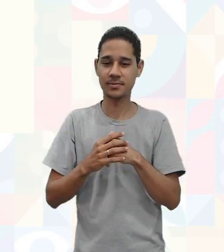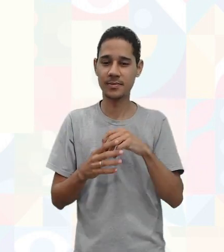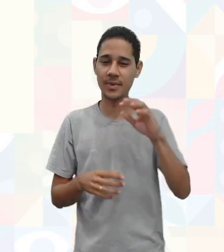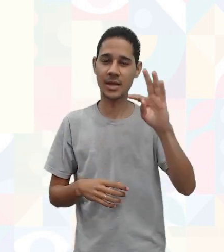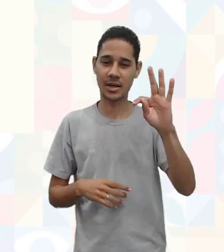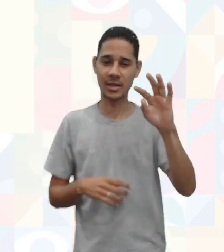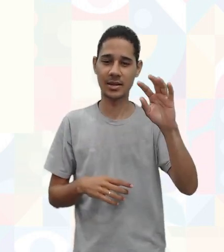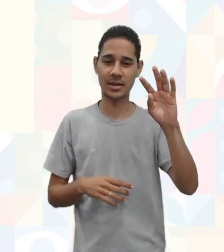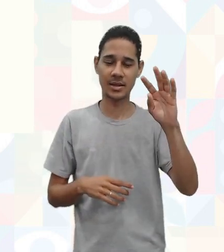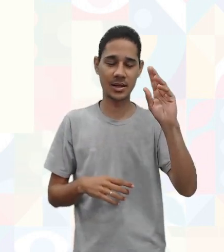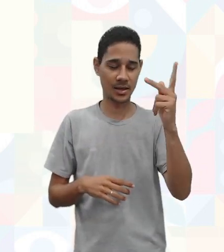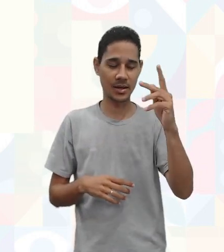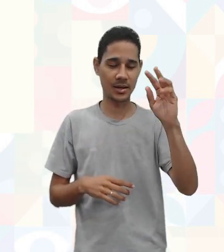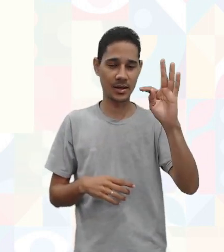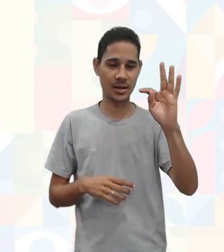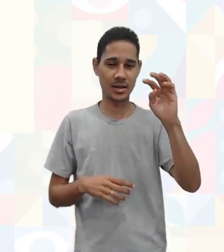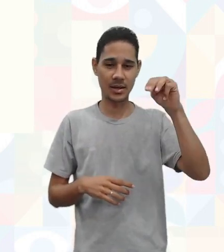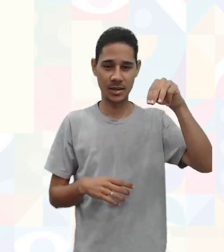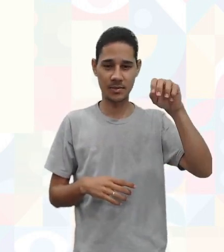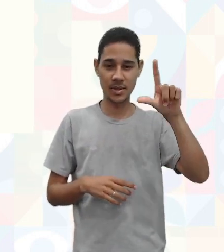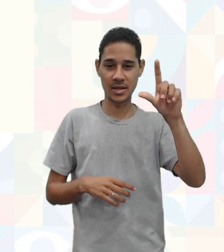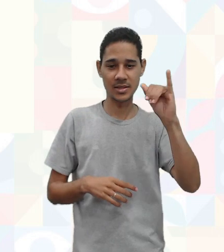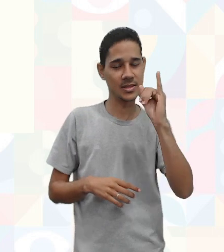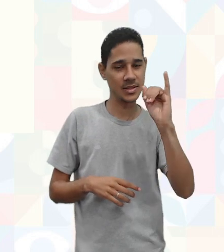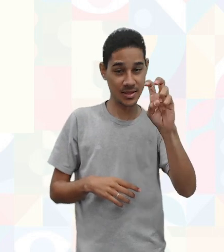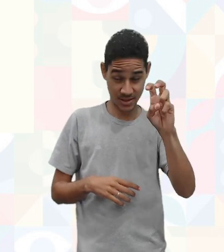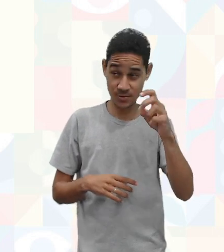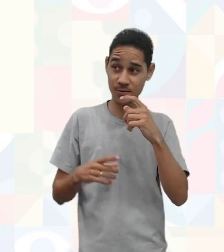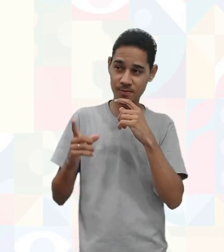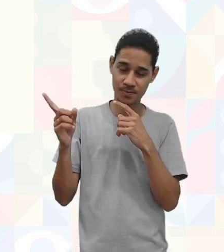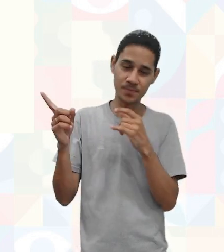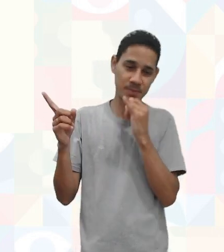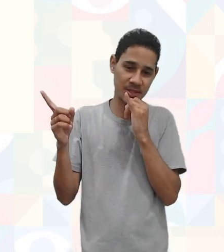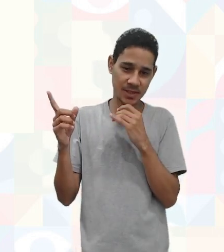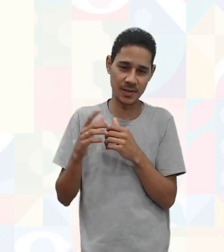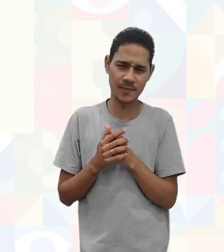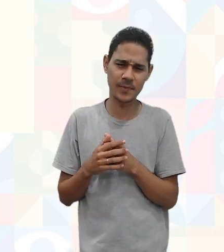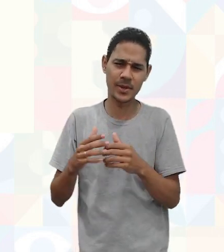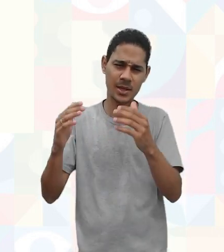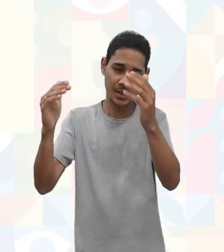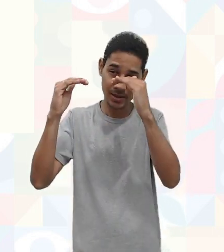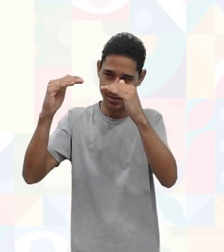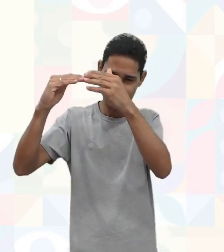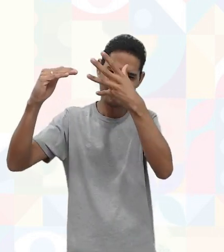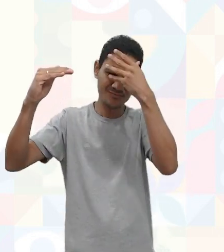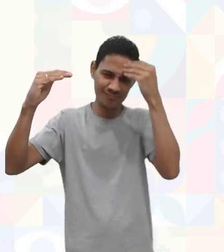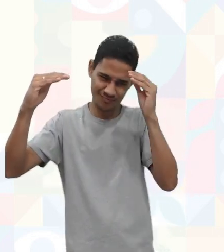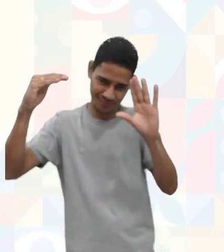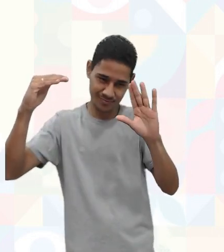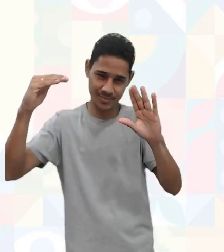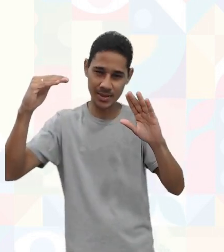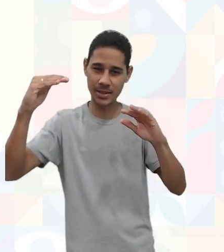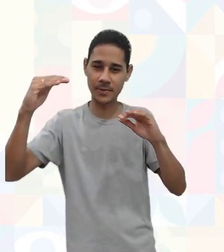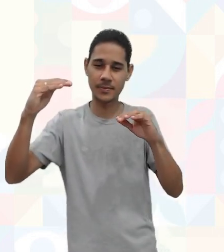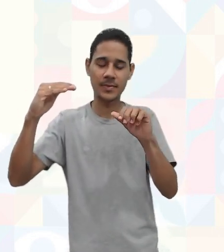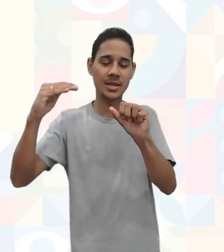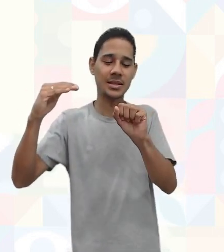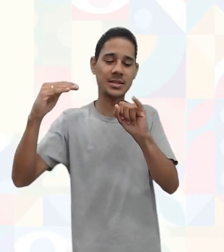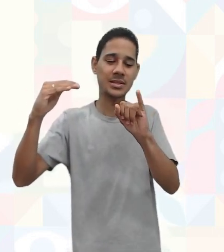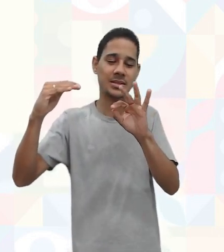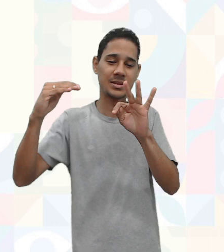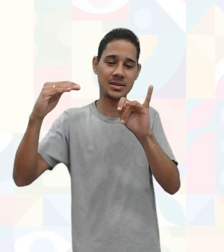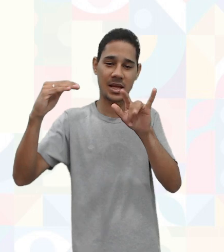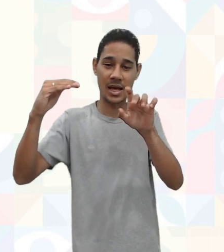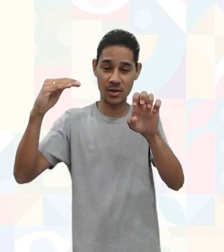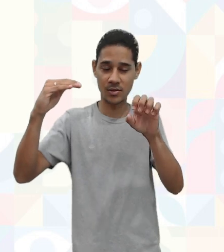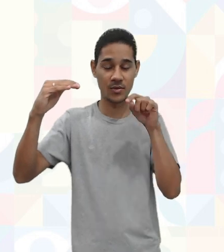Exemplo de página HTML5. Tem o style, esqueça um pouquinho isso aqui, porque isso aqui é o estilo CSS,